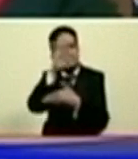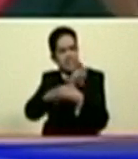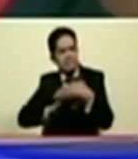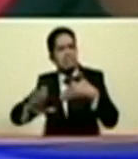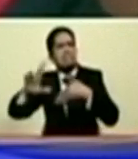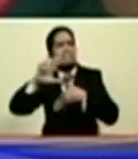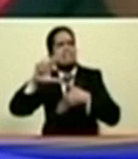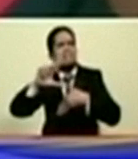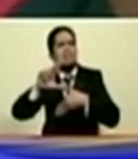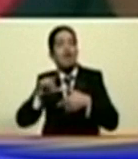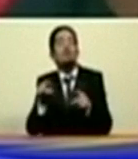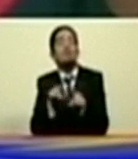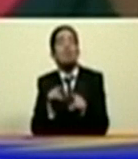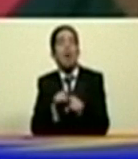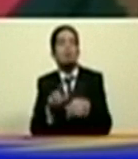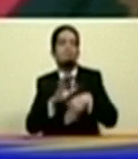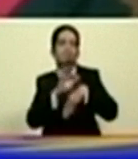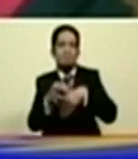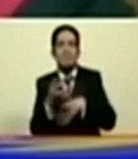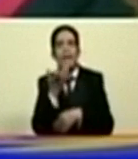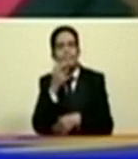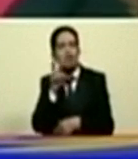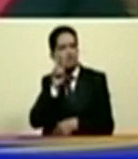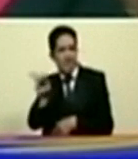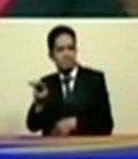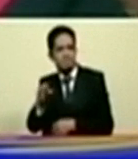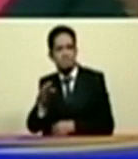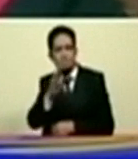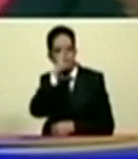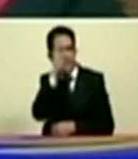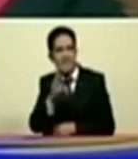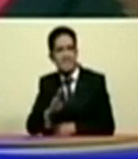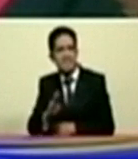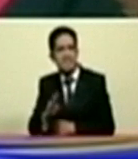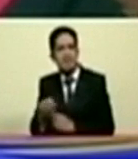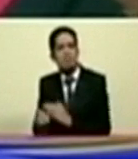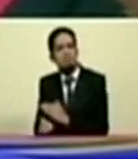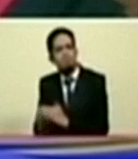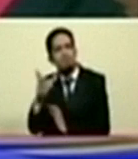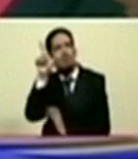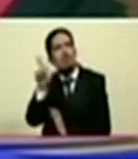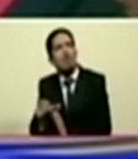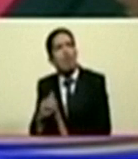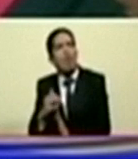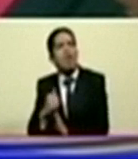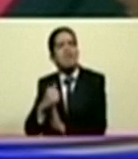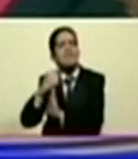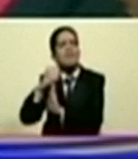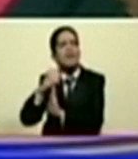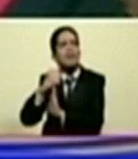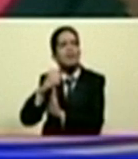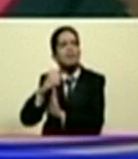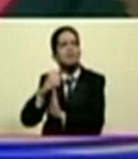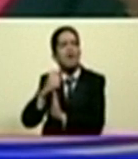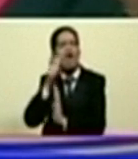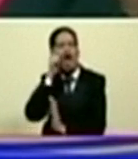vejamos o caso do brasil e o surgimento de um fascista scorro presidente já emocionaram e um fã